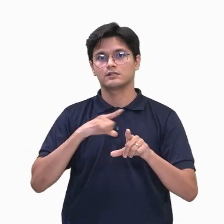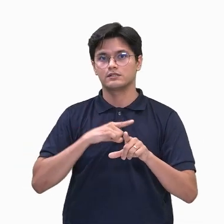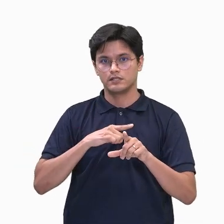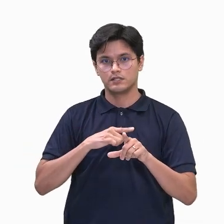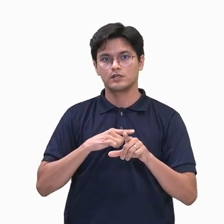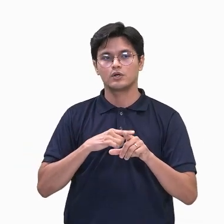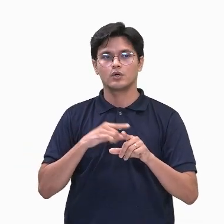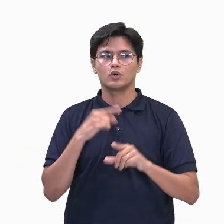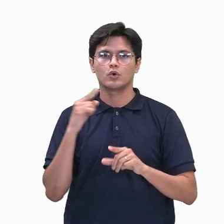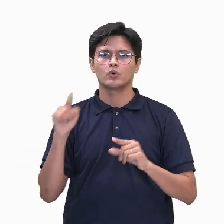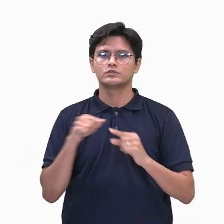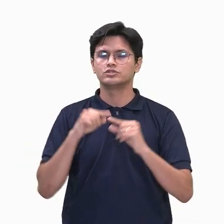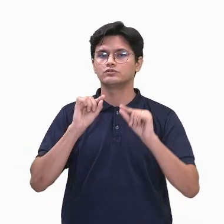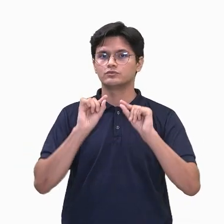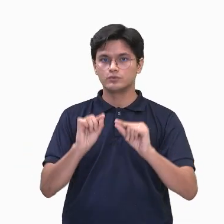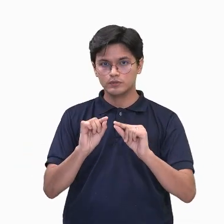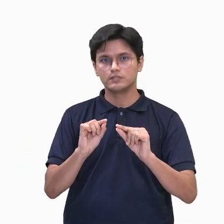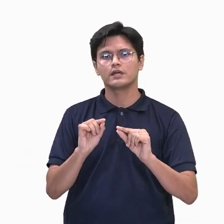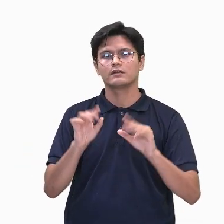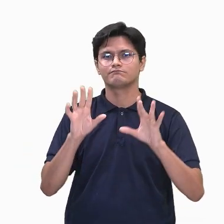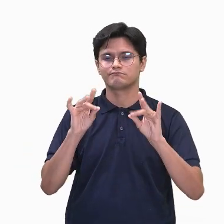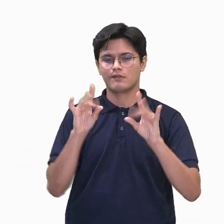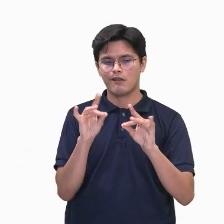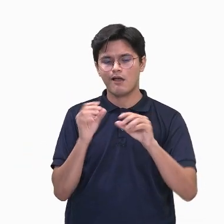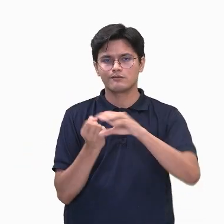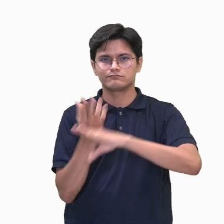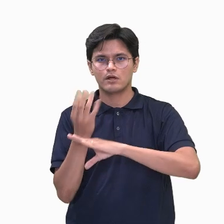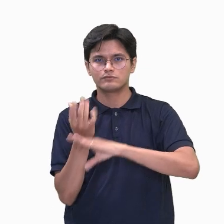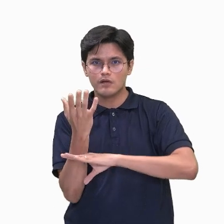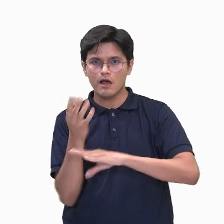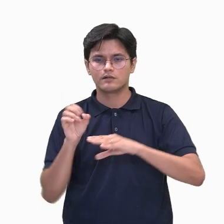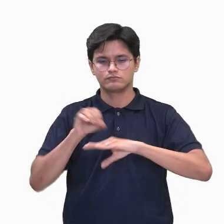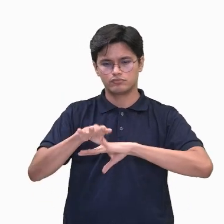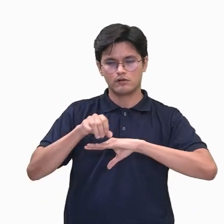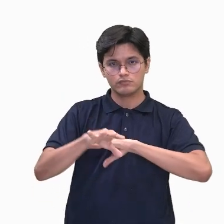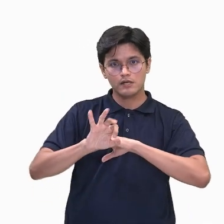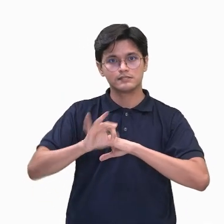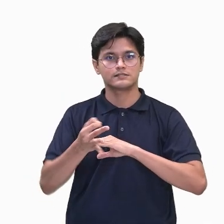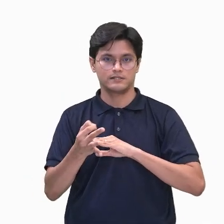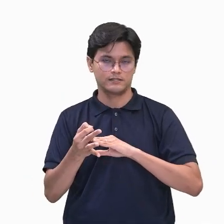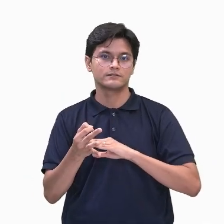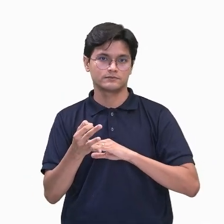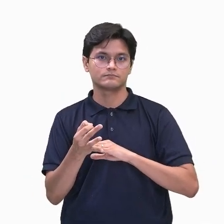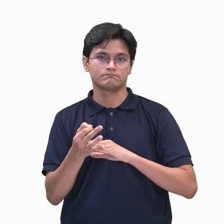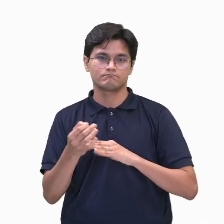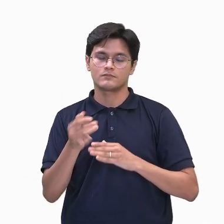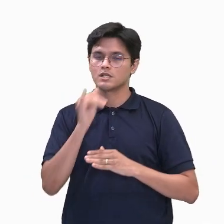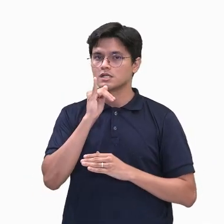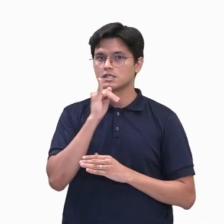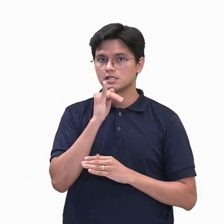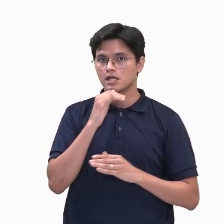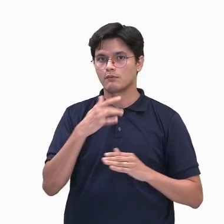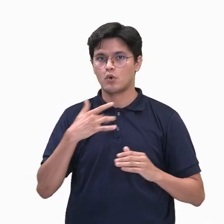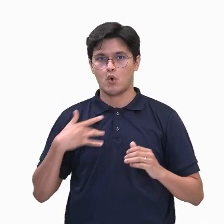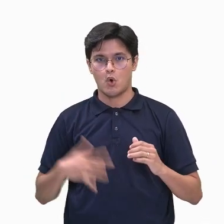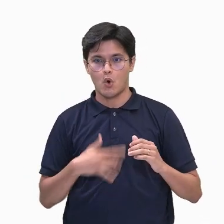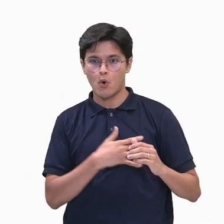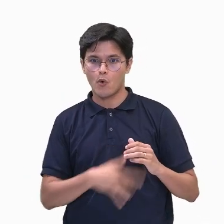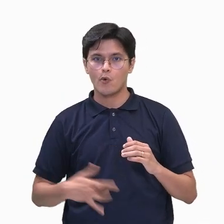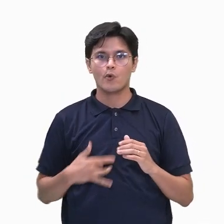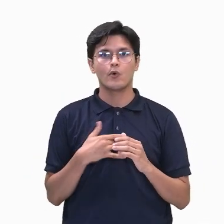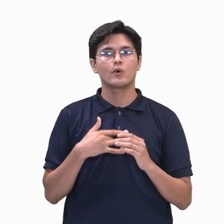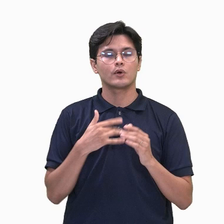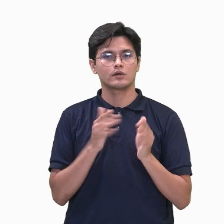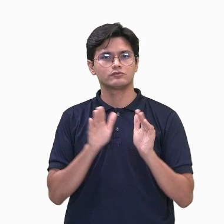somente revestir, né? Eles vão também secretar substâncias que constituem órgãos especializados